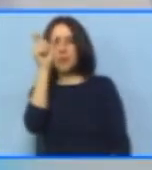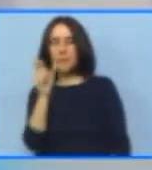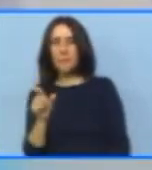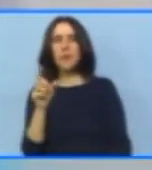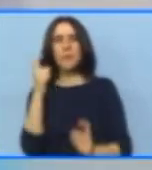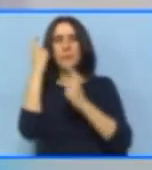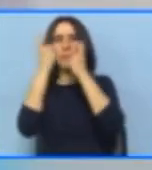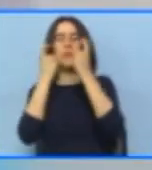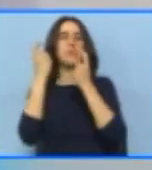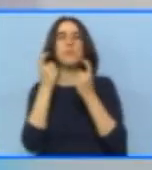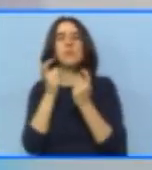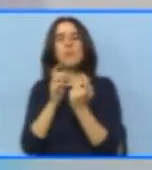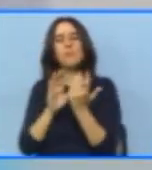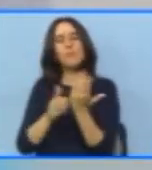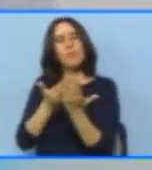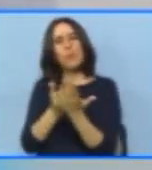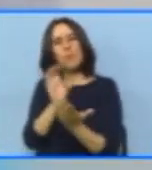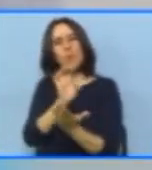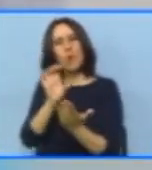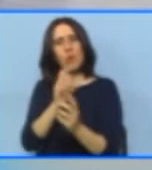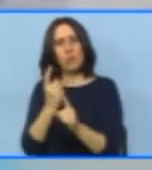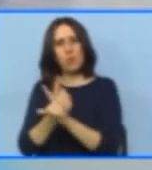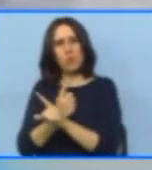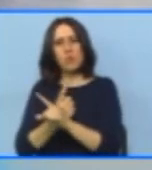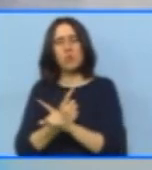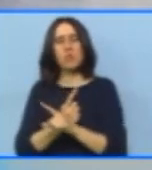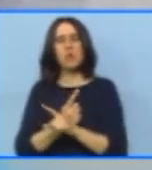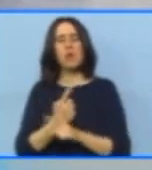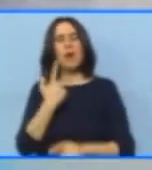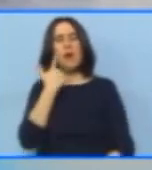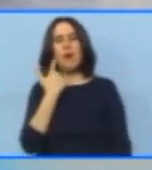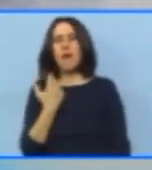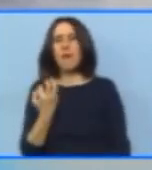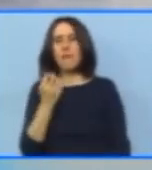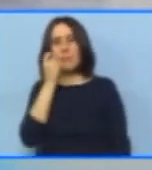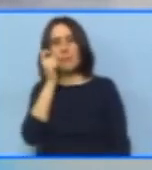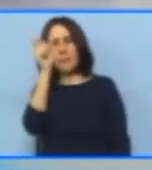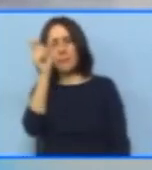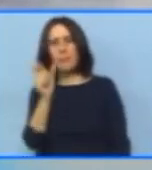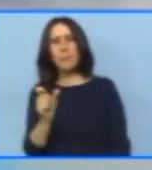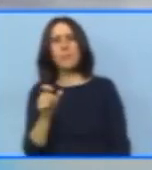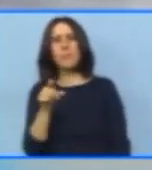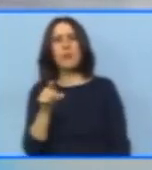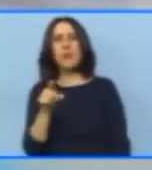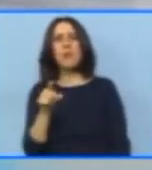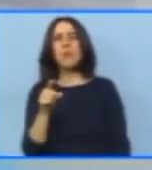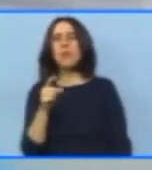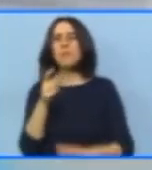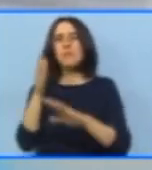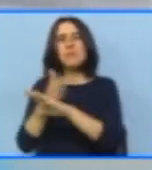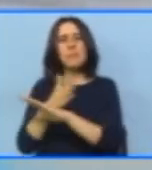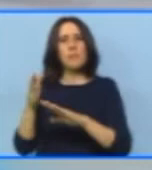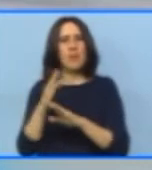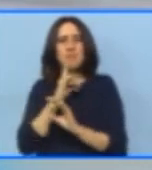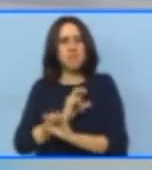para o seu modo de propor as coisas, verificamos que para ele nada é inseparável. Quer dizer,